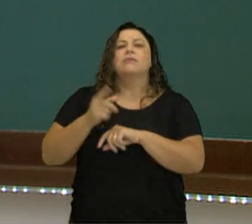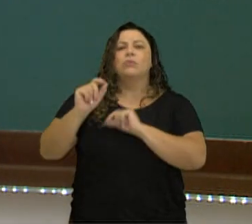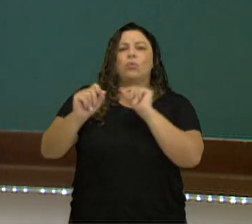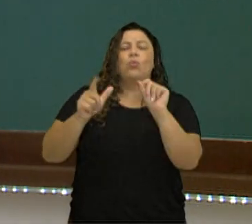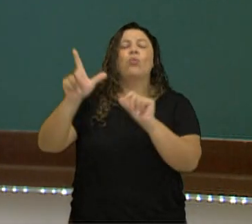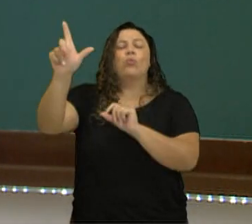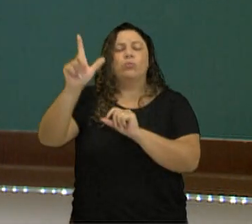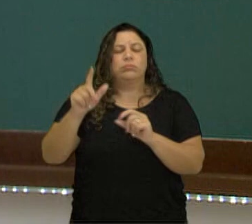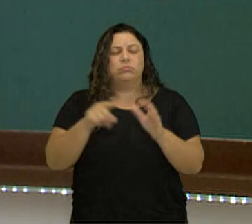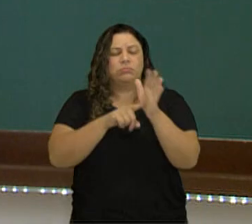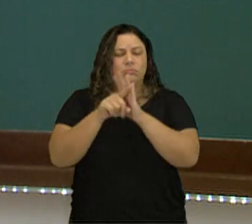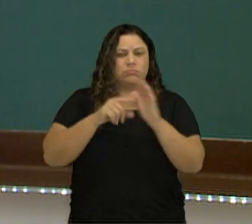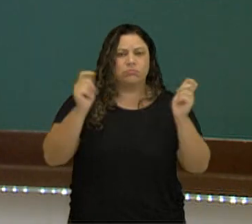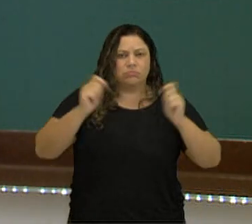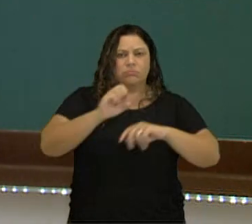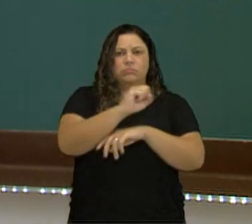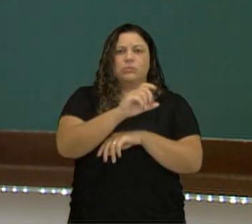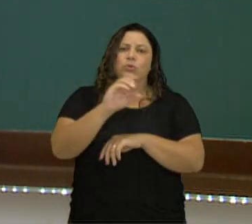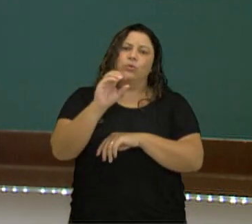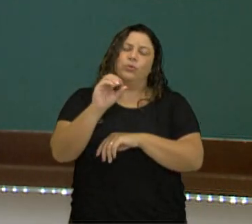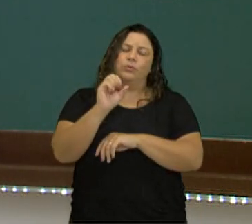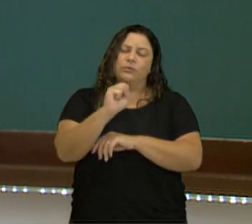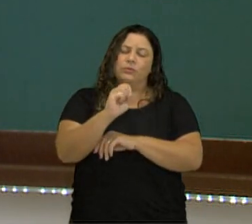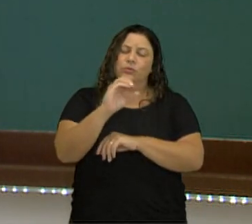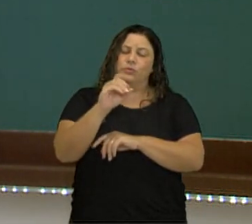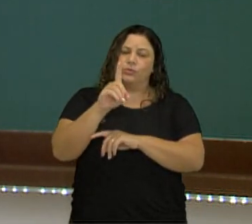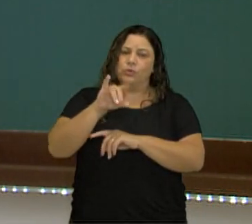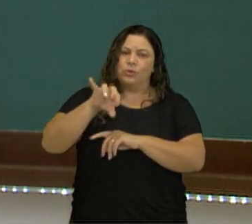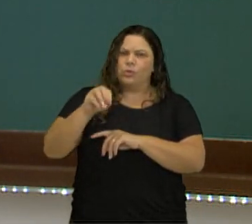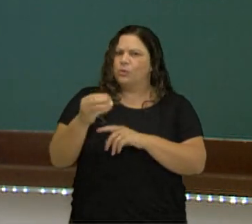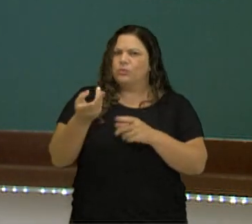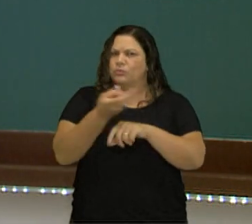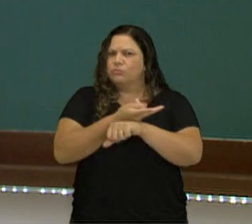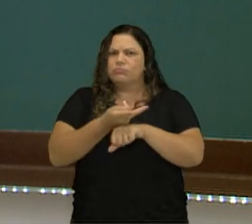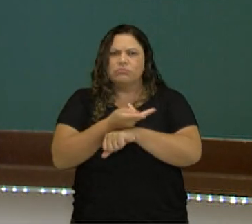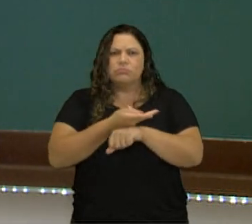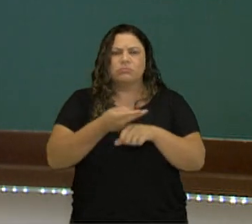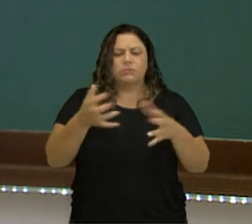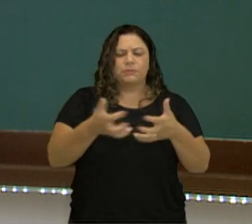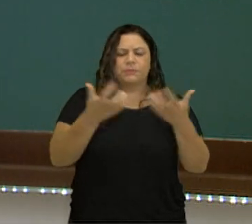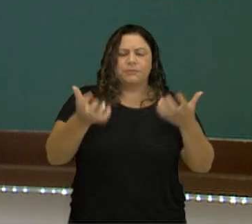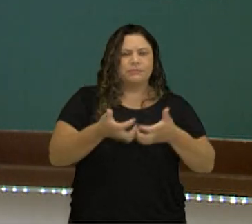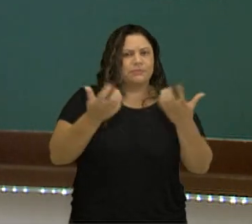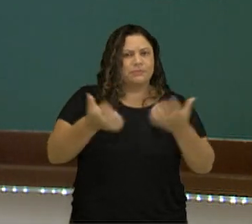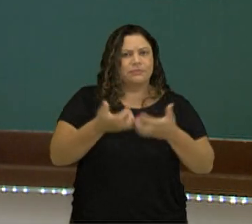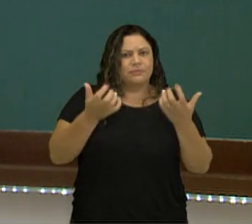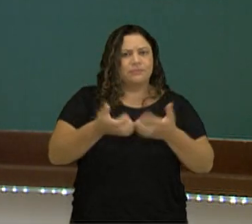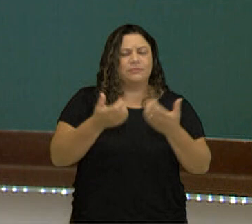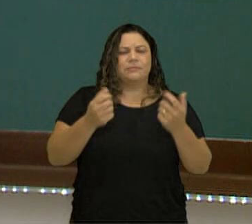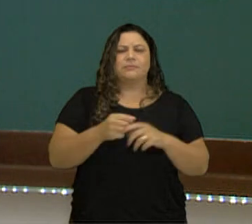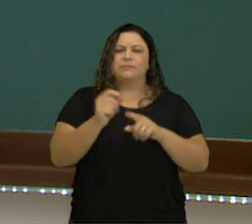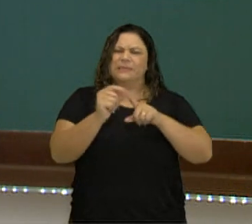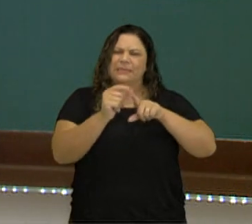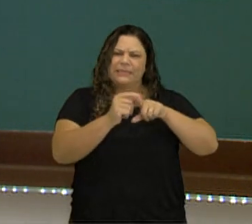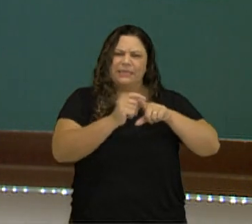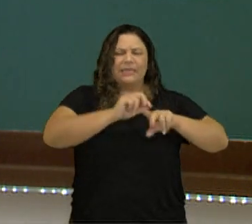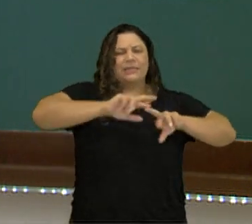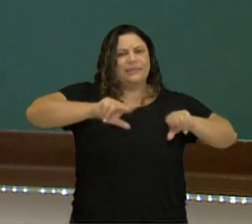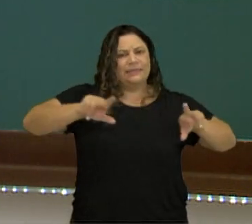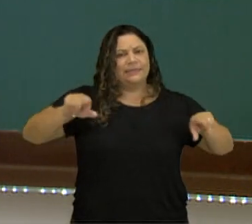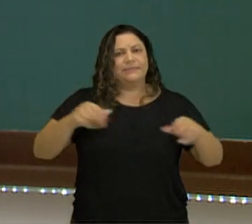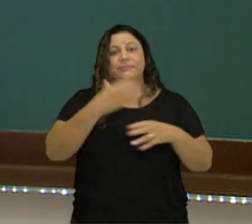de sódio. Tá, onde que eu vou buscar sódio? Verduras, grãos, frutas